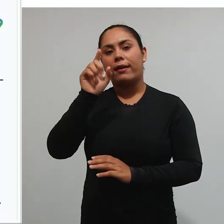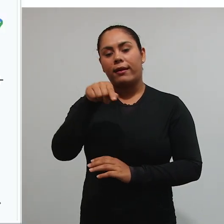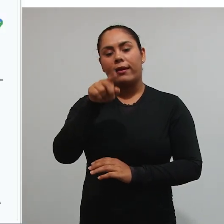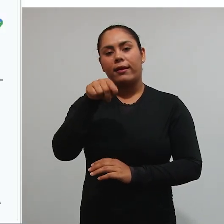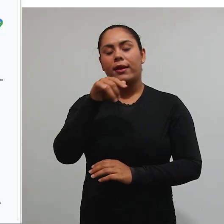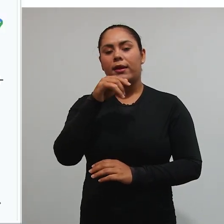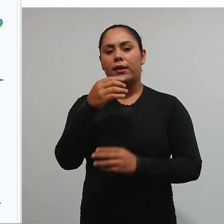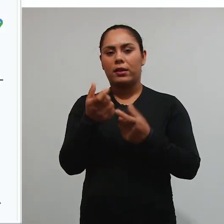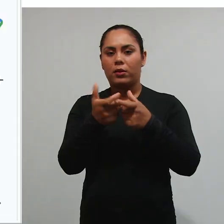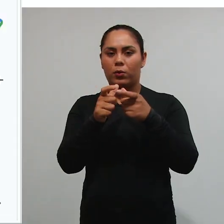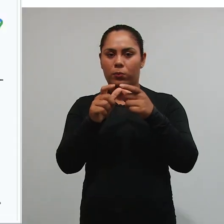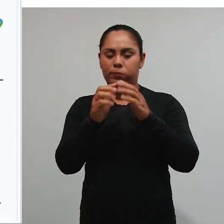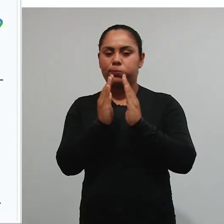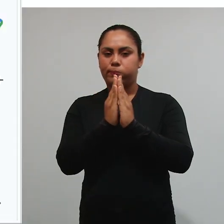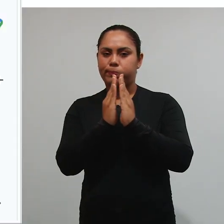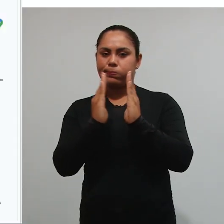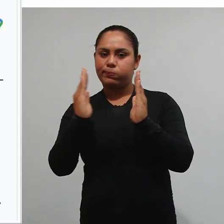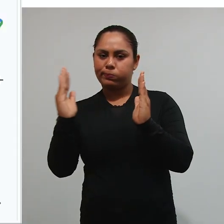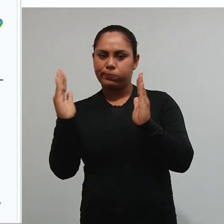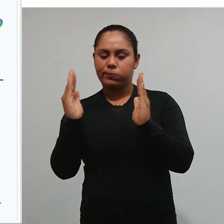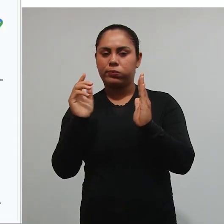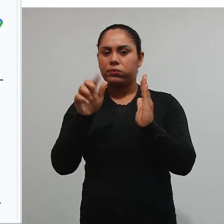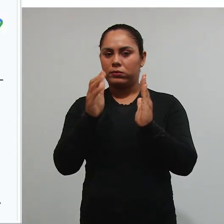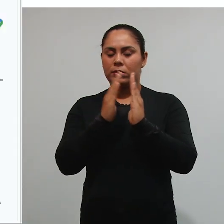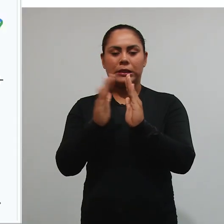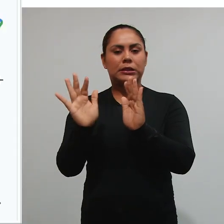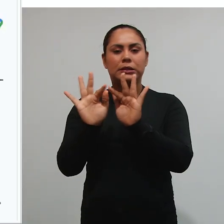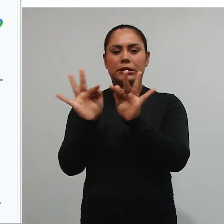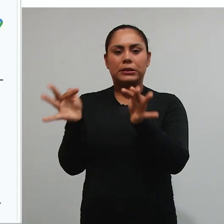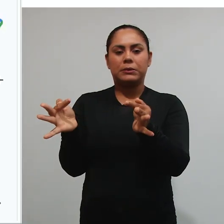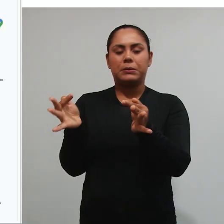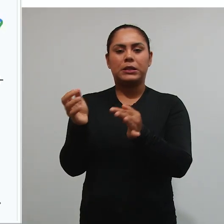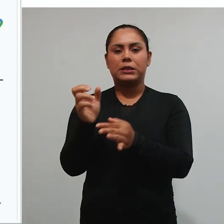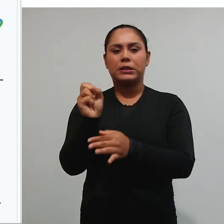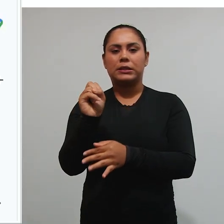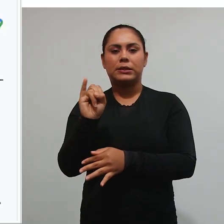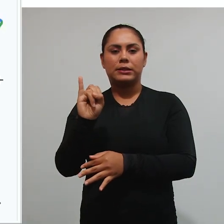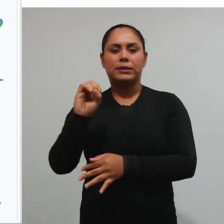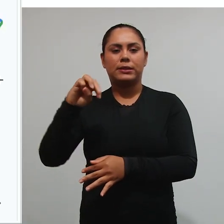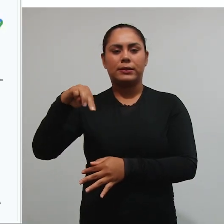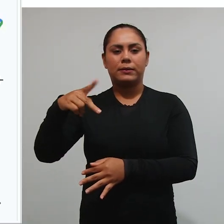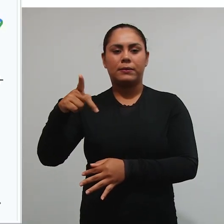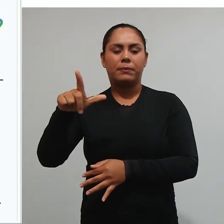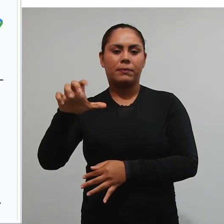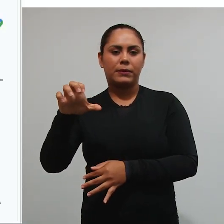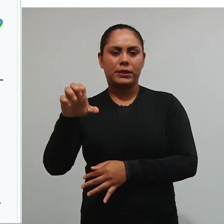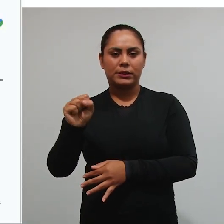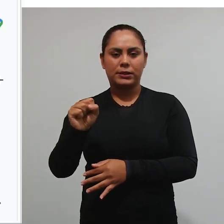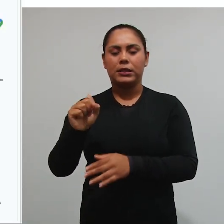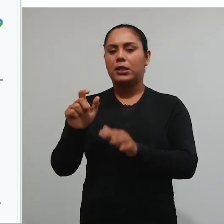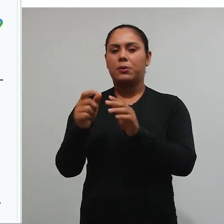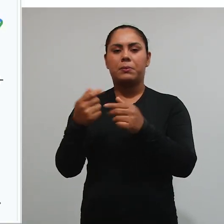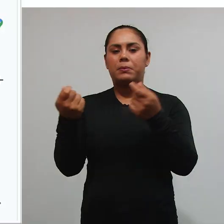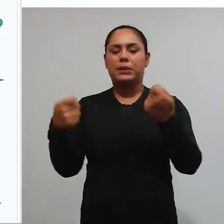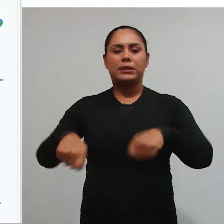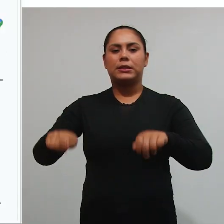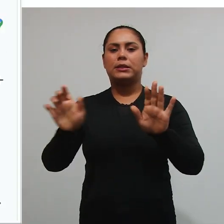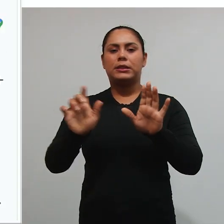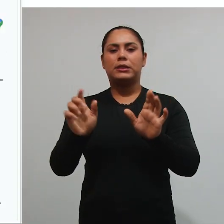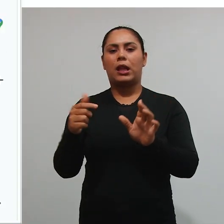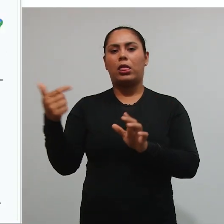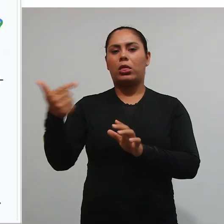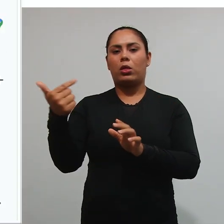Ela é em espaçamento simples, né? Eu não tenho aqui espaçamento duplo.